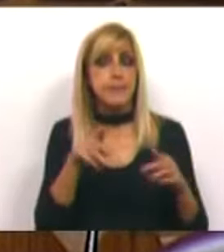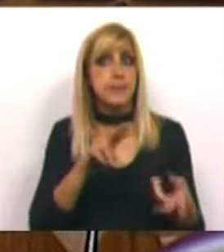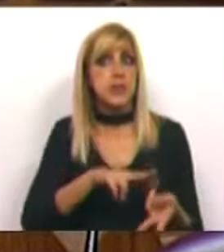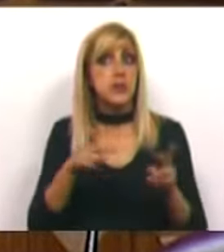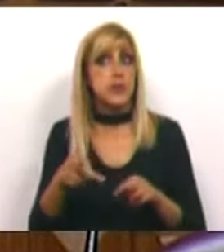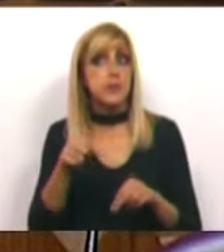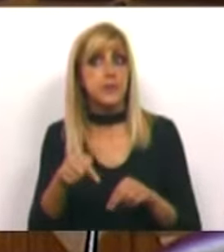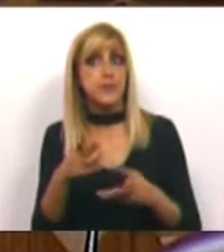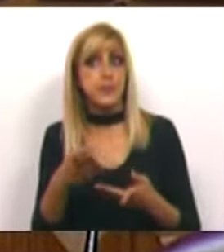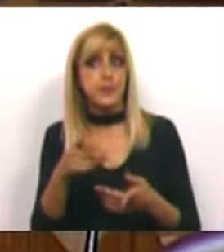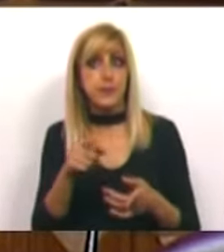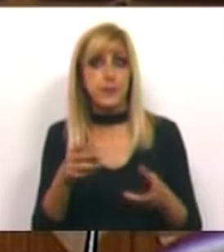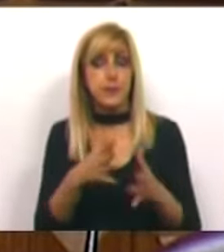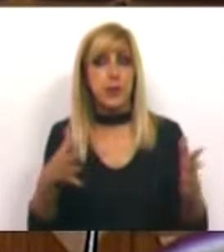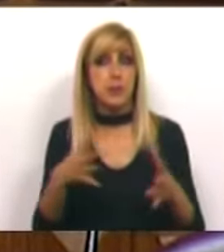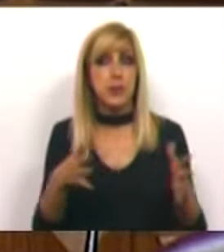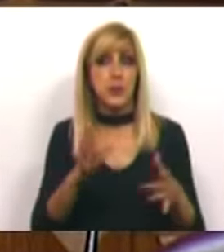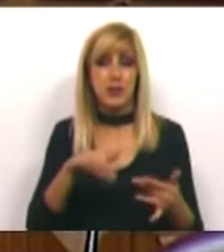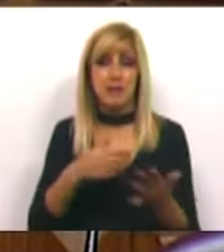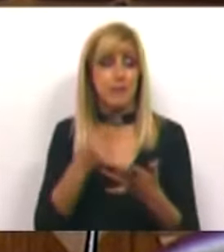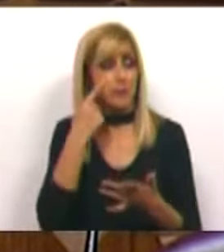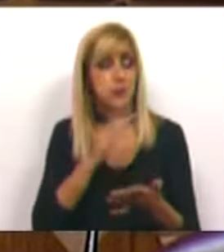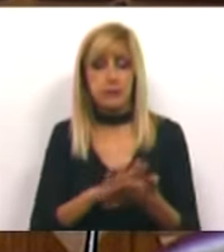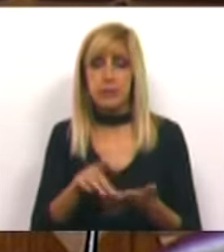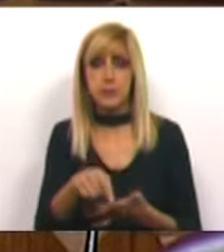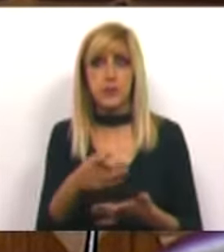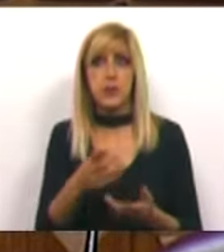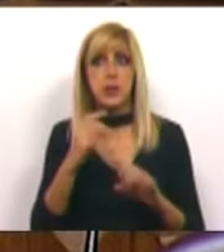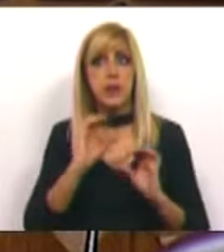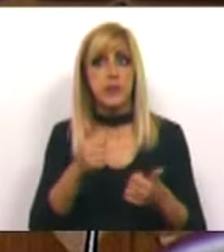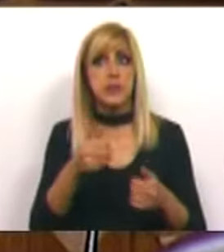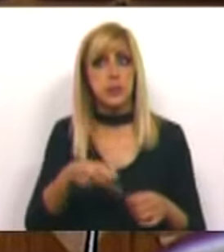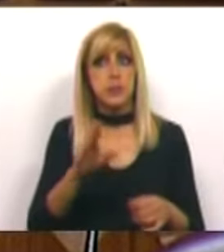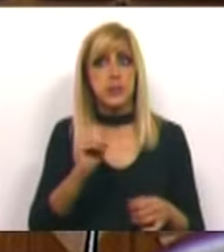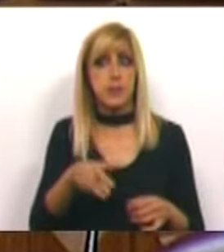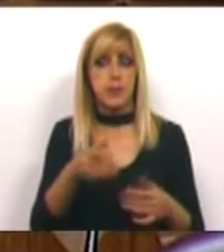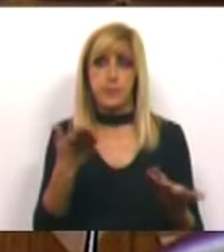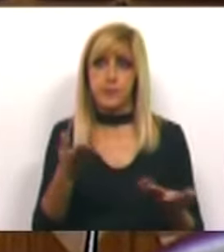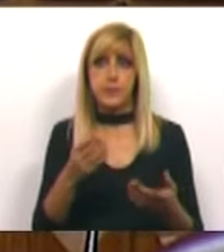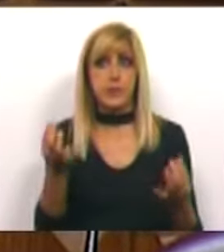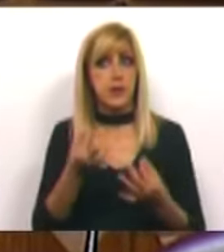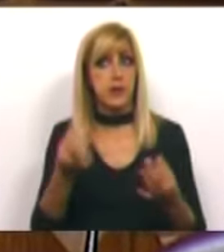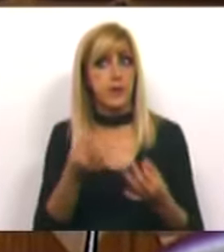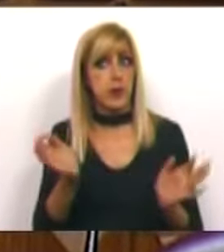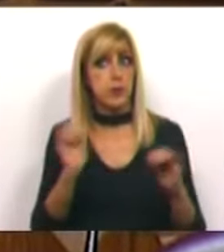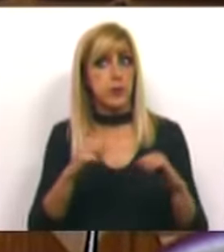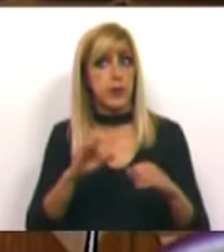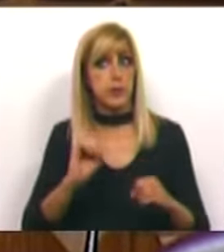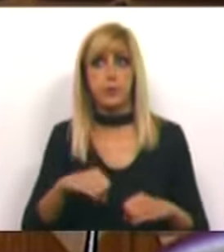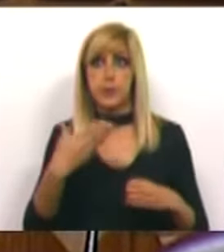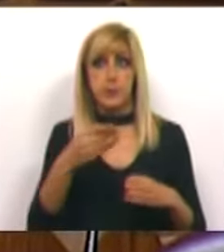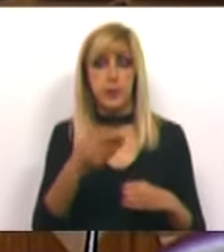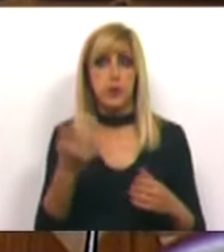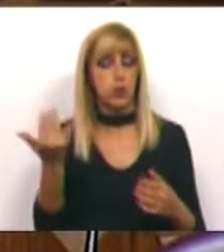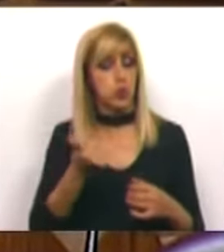transformar-se num atoleiro cujas dimensões e proporções desconhecemos. Estava certo o PCP. De facto, veio o primeiro protocolo modificativo.